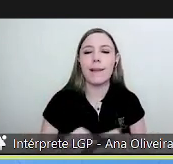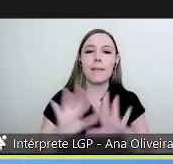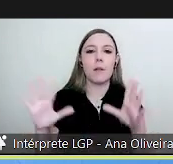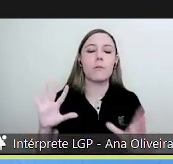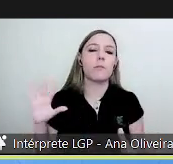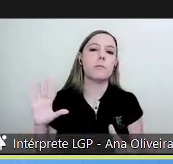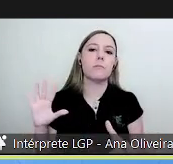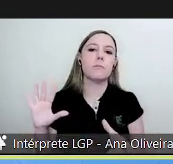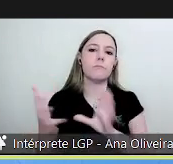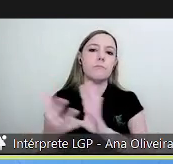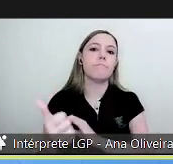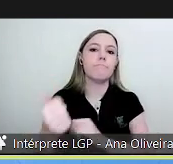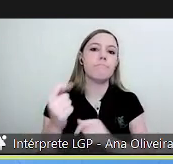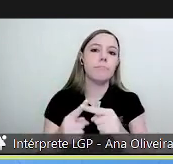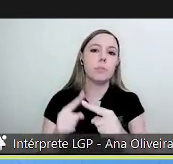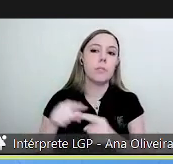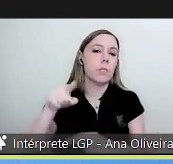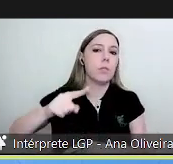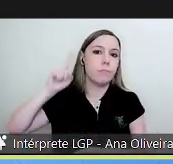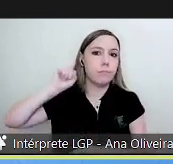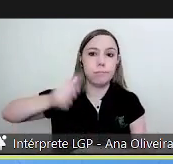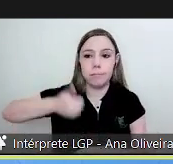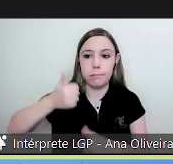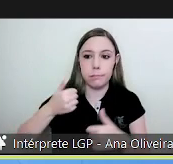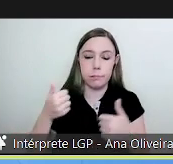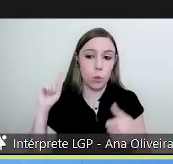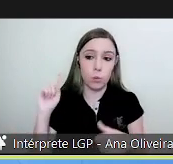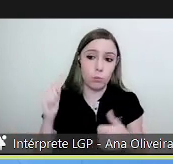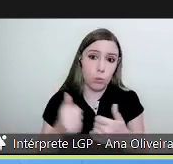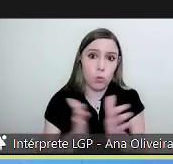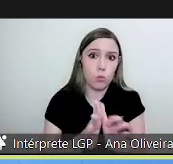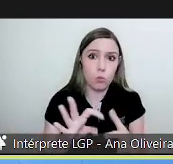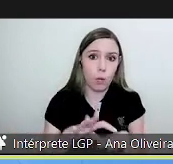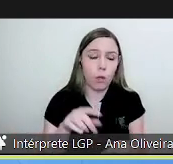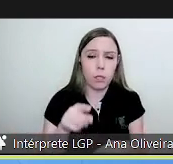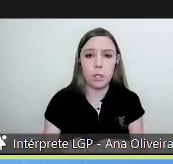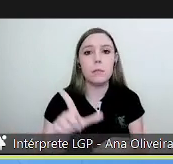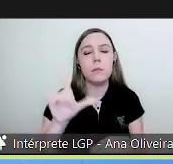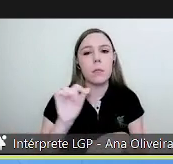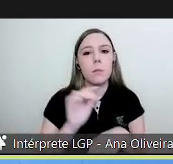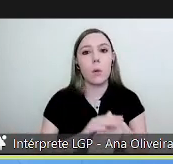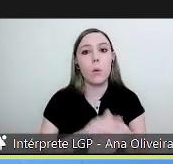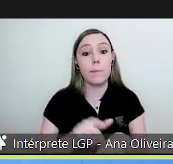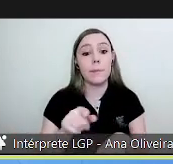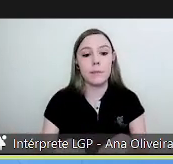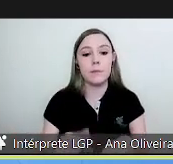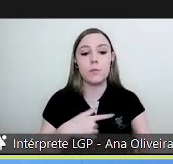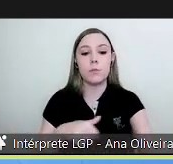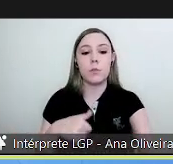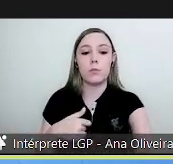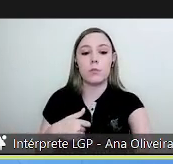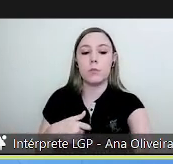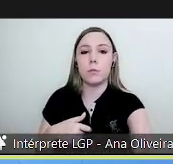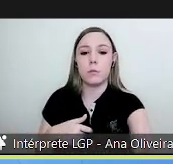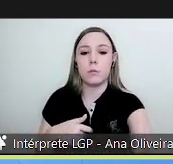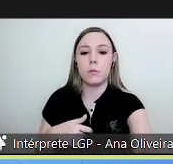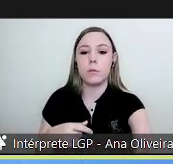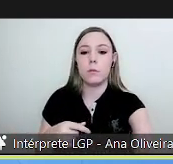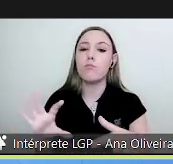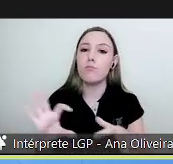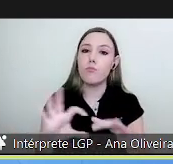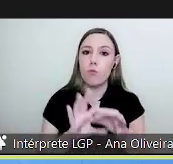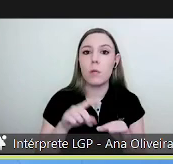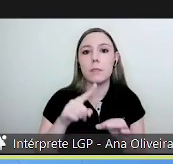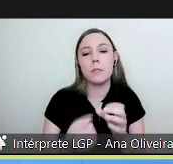é fundamental para tudo isto e, em função disso, nós alinhamos e criamos